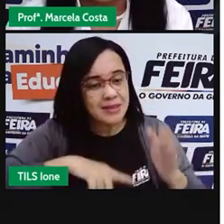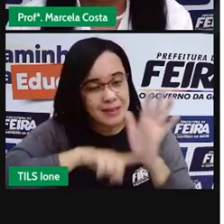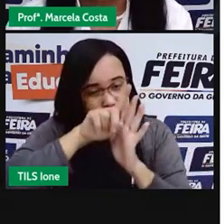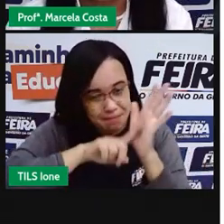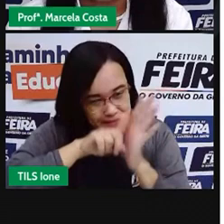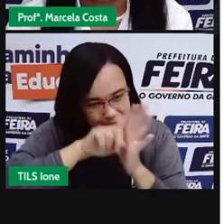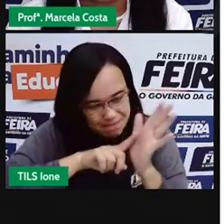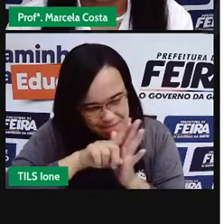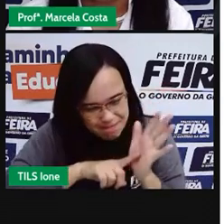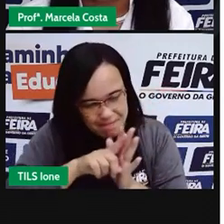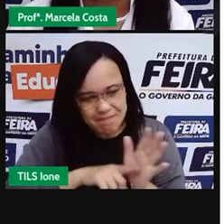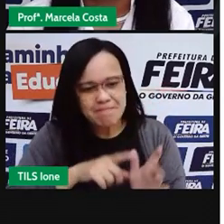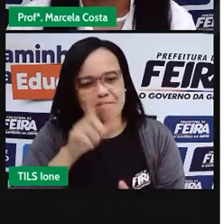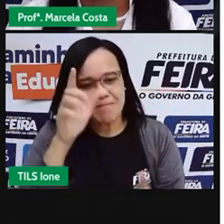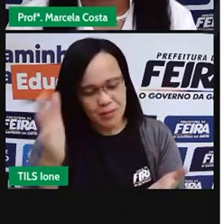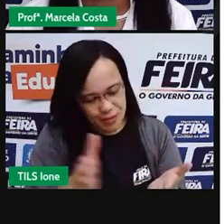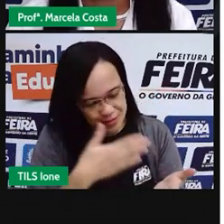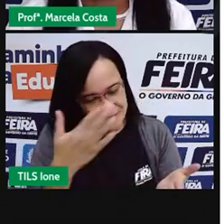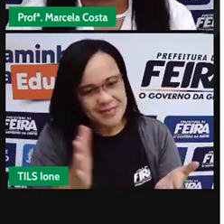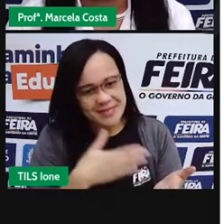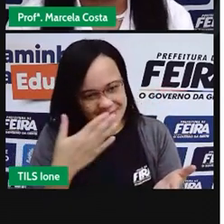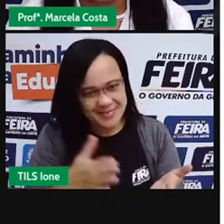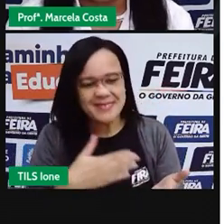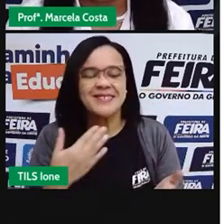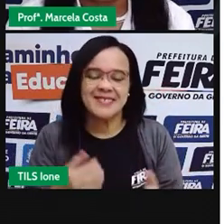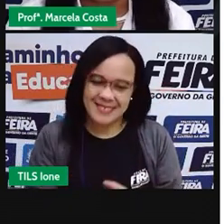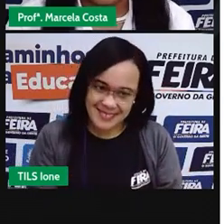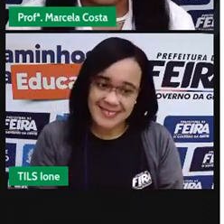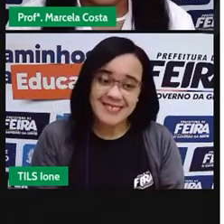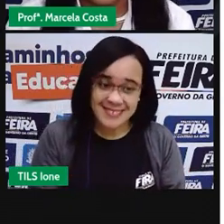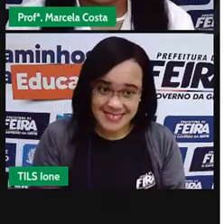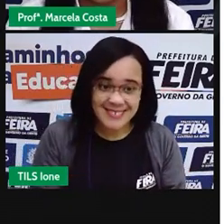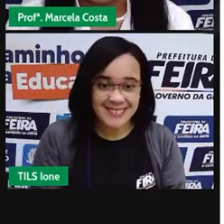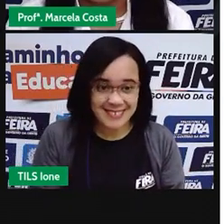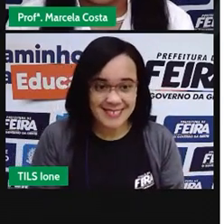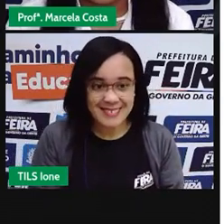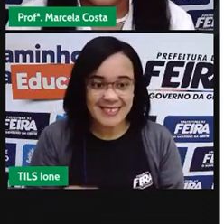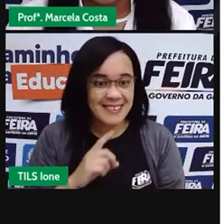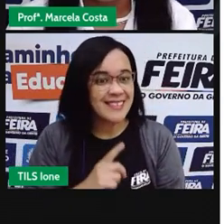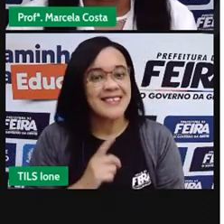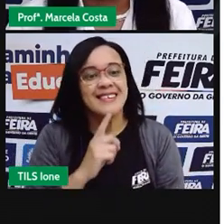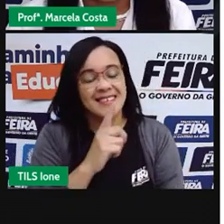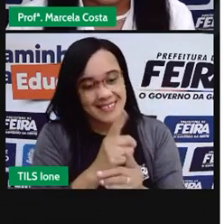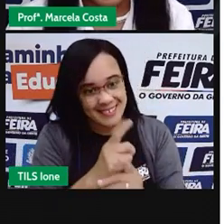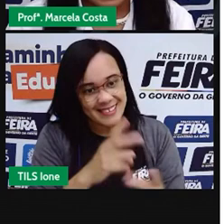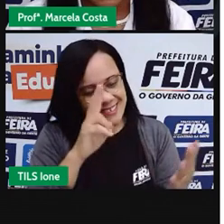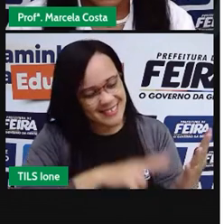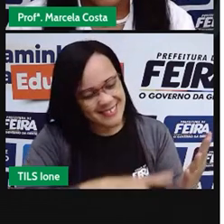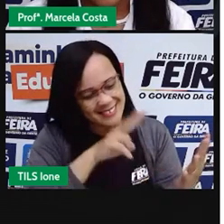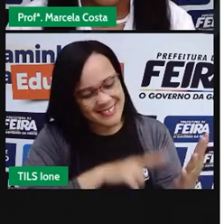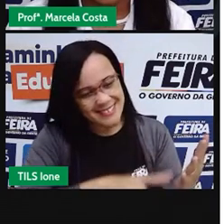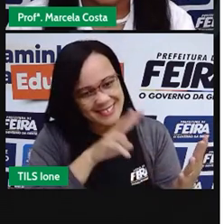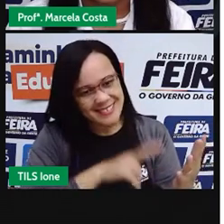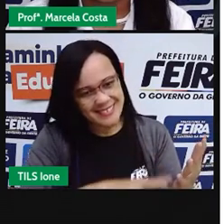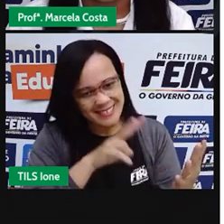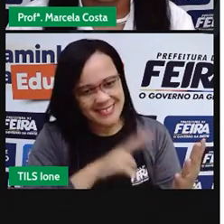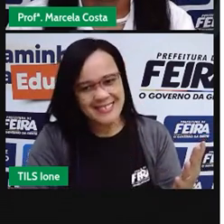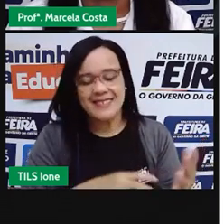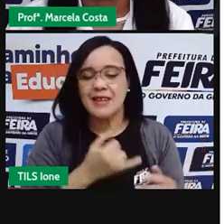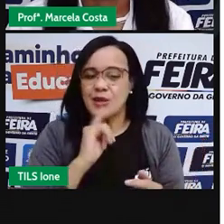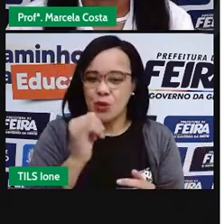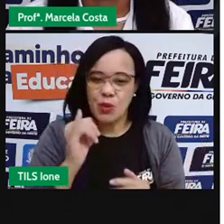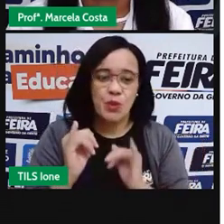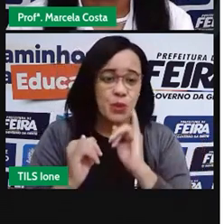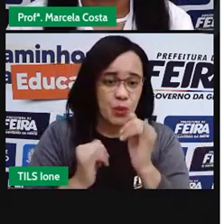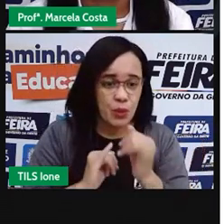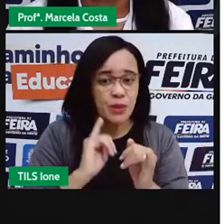pesquisar esse livro para fazer a leitura dessa releitura do conto Os Três